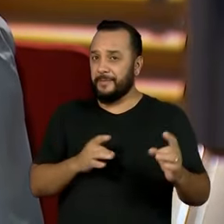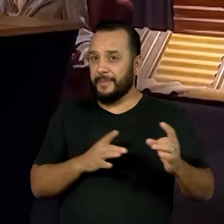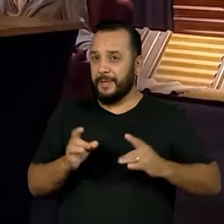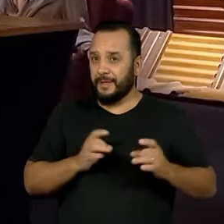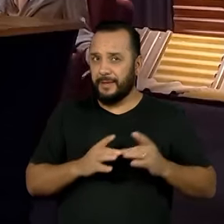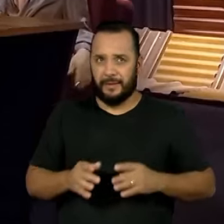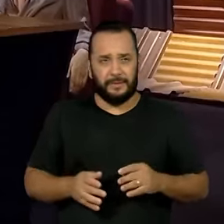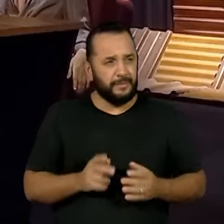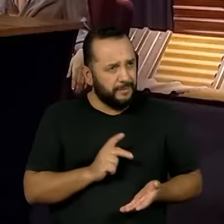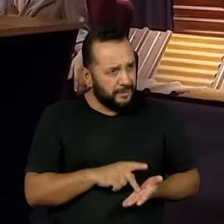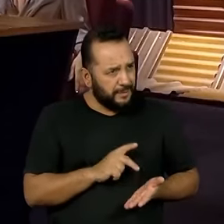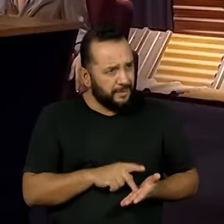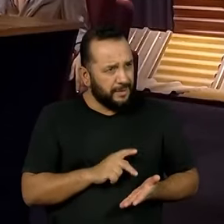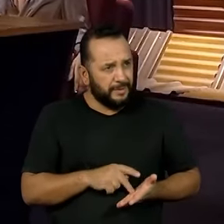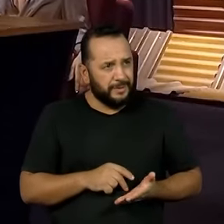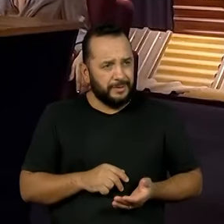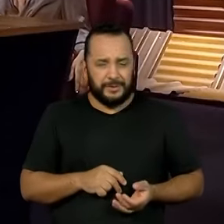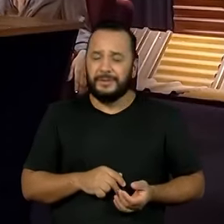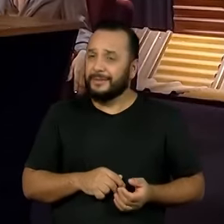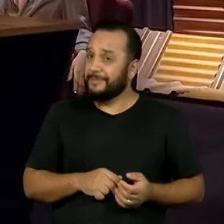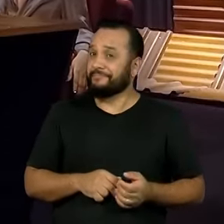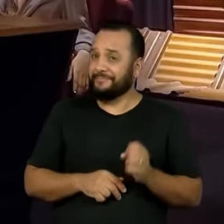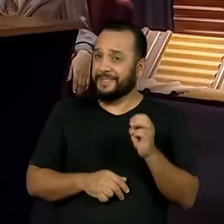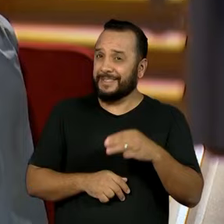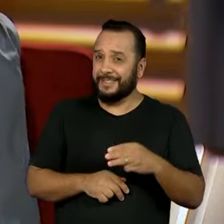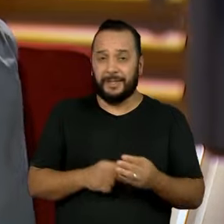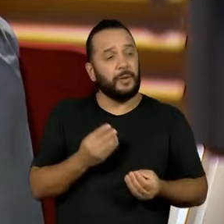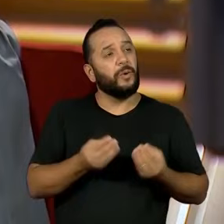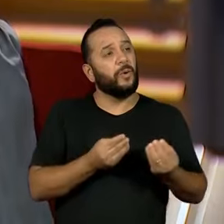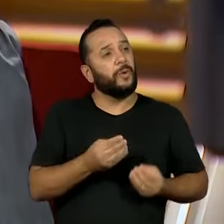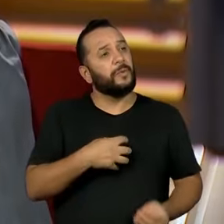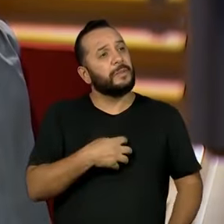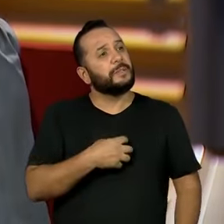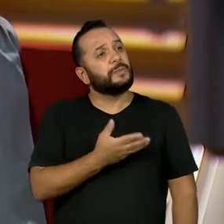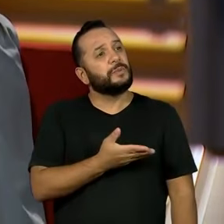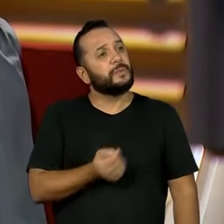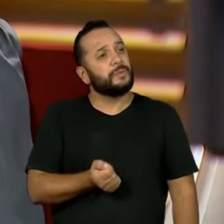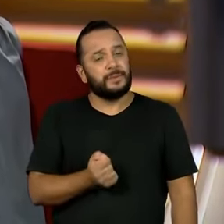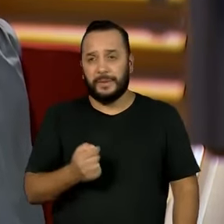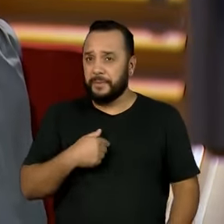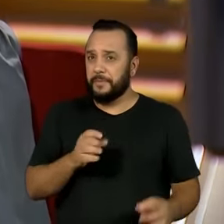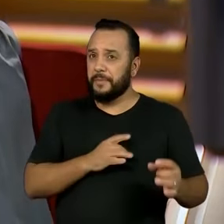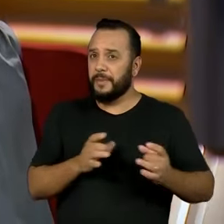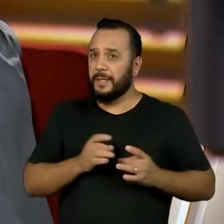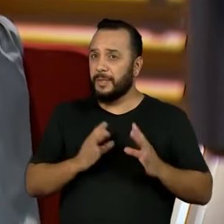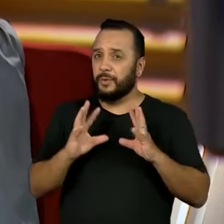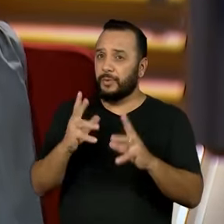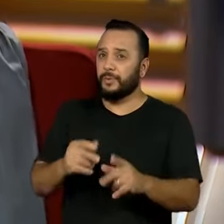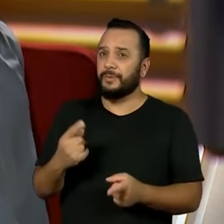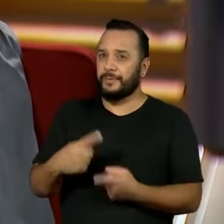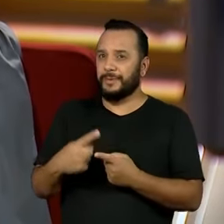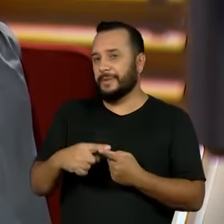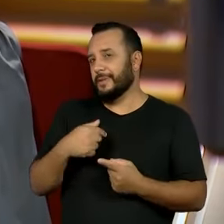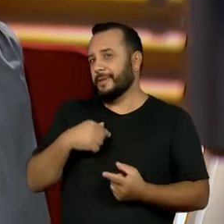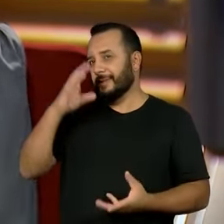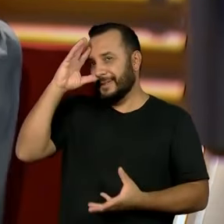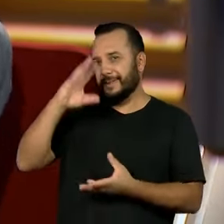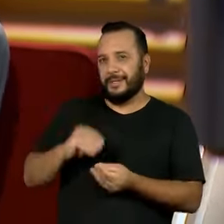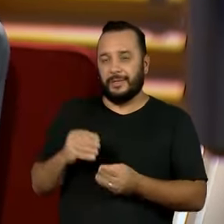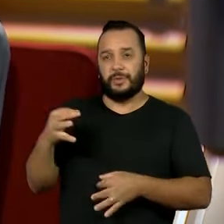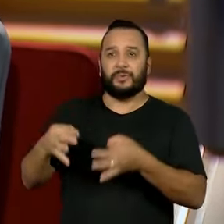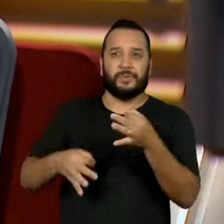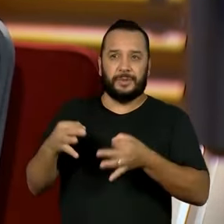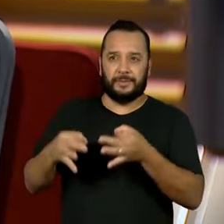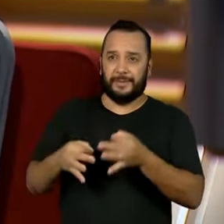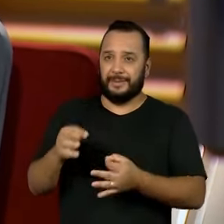É mesmo eu acho como que é isso eu acho que a gente tem medo de tudo porque que a gente entende o julgamento e ele tá na